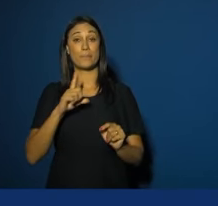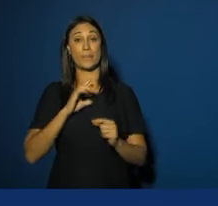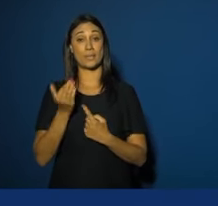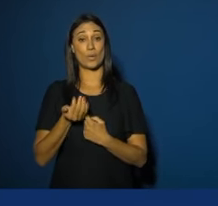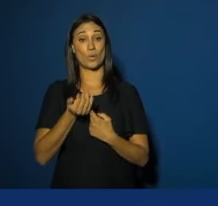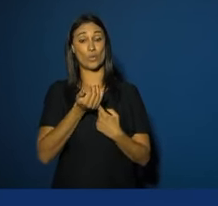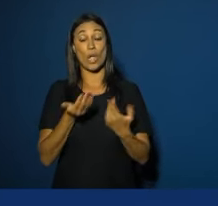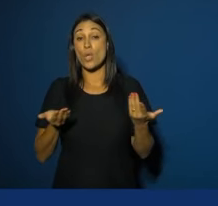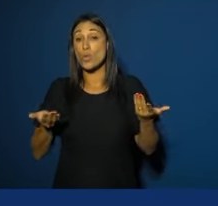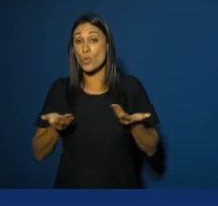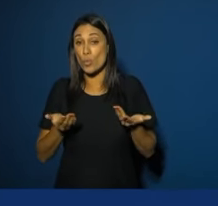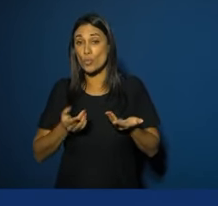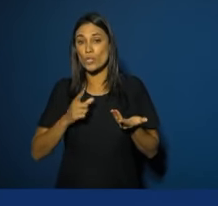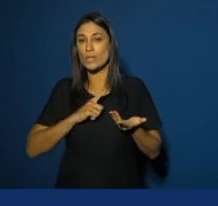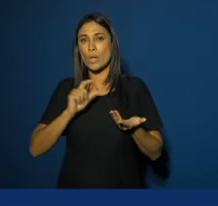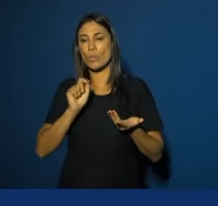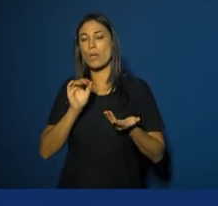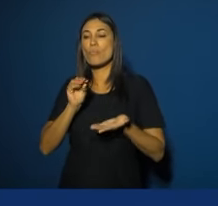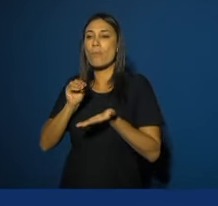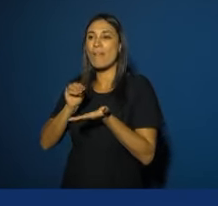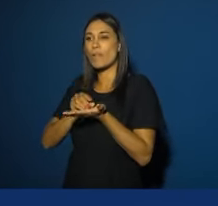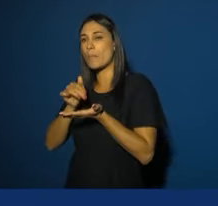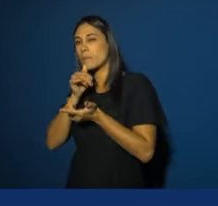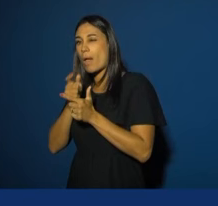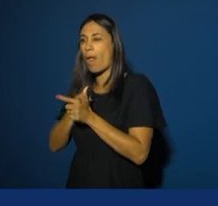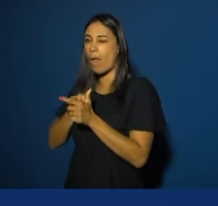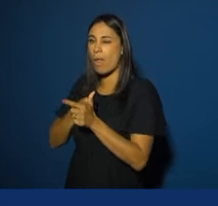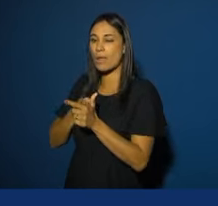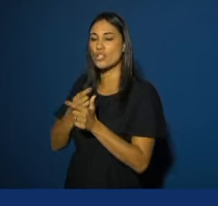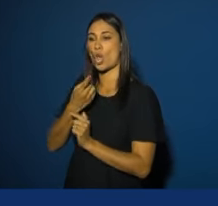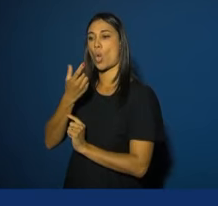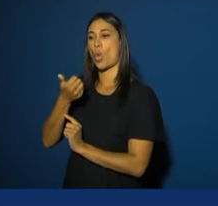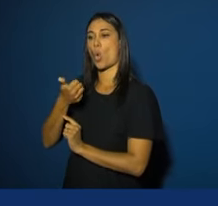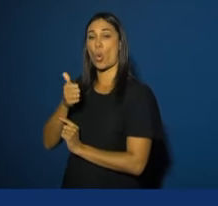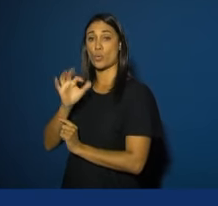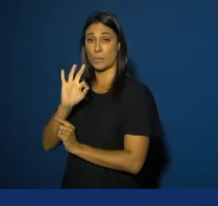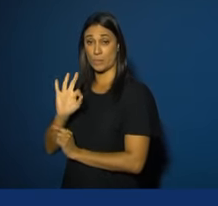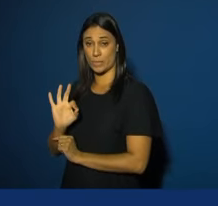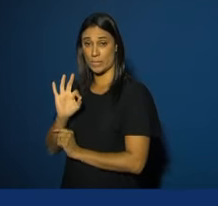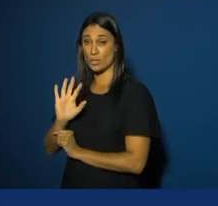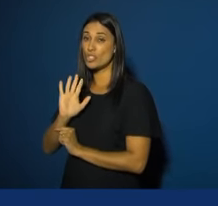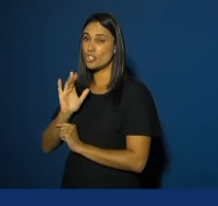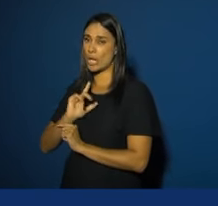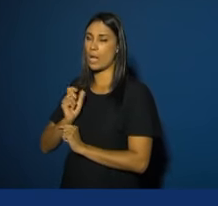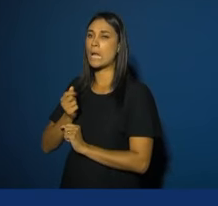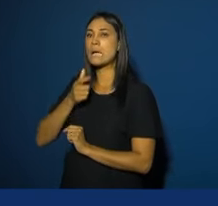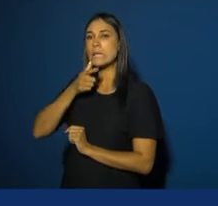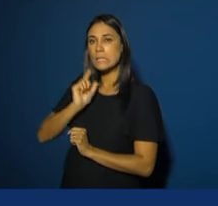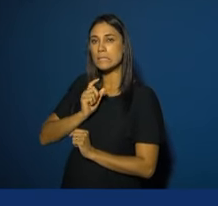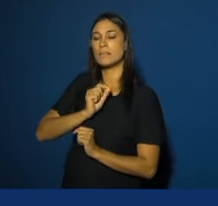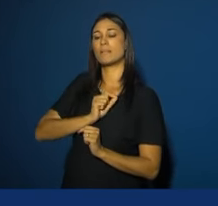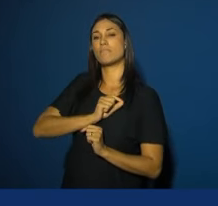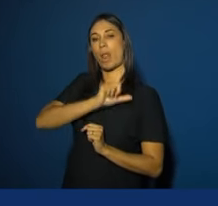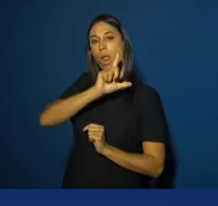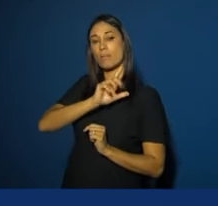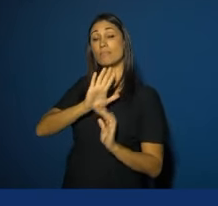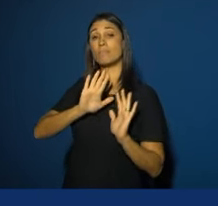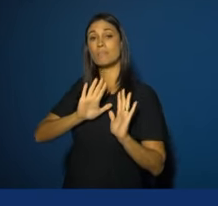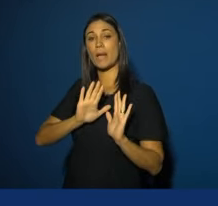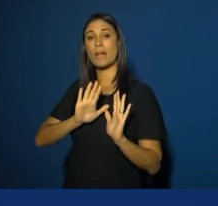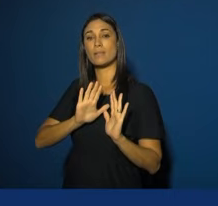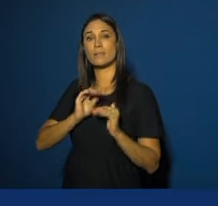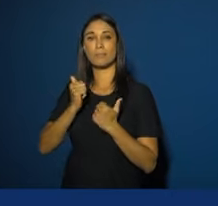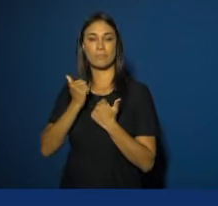ela está hoje Como nível de inadimplência na casa dos 11% já foi bem mais alto mas a os bentos Marques